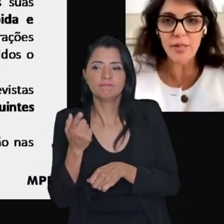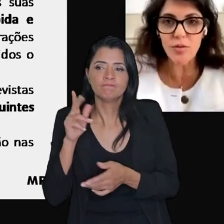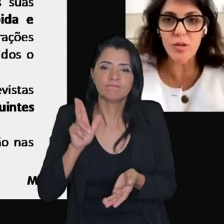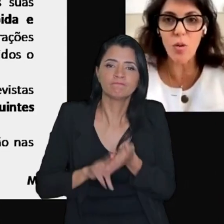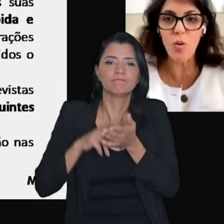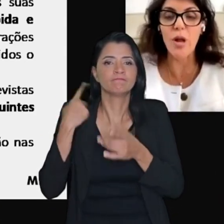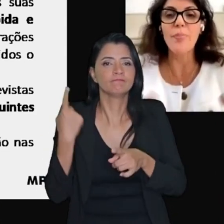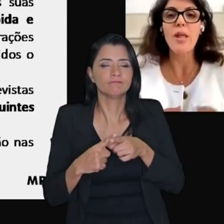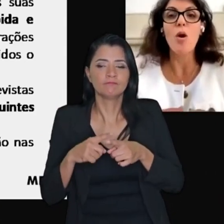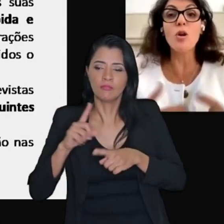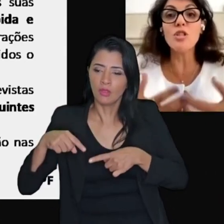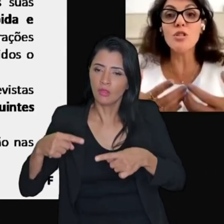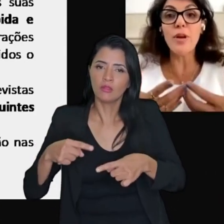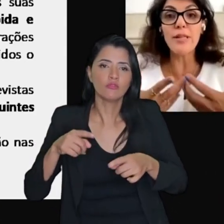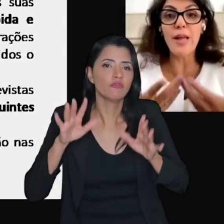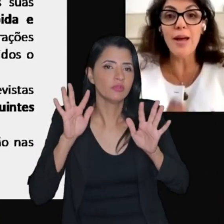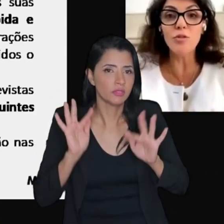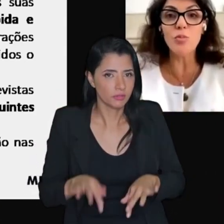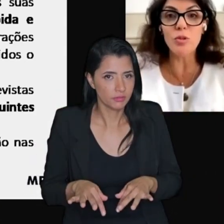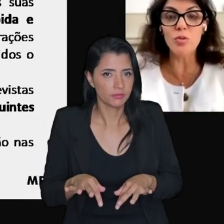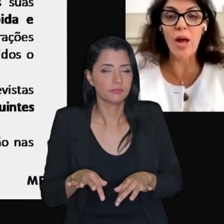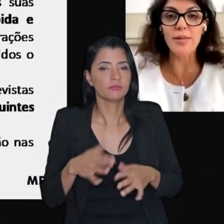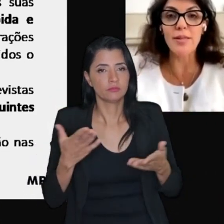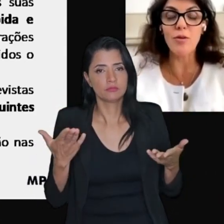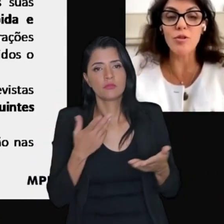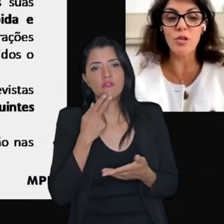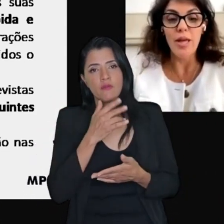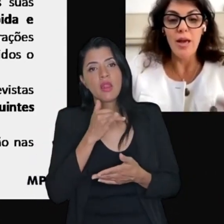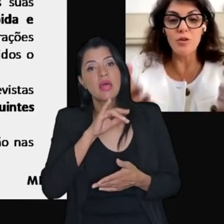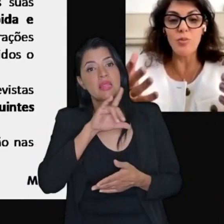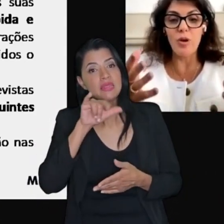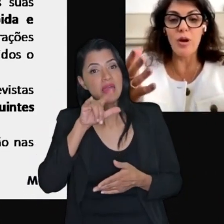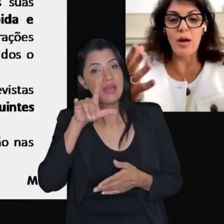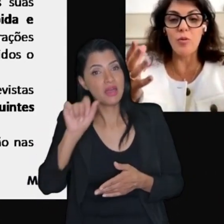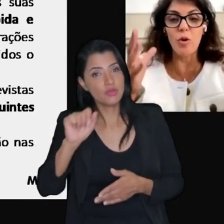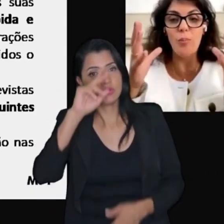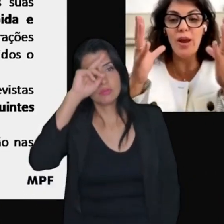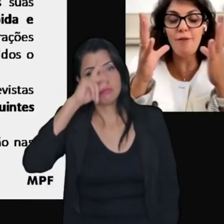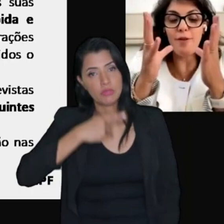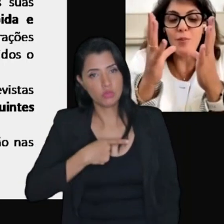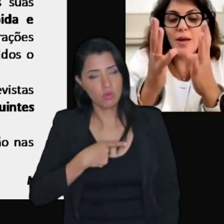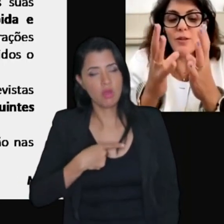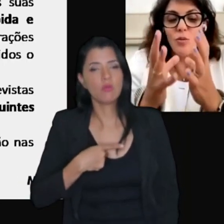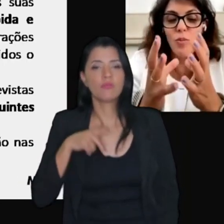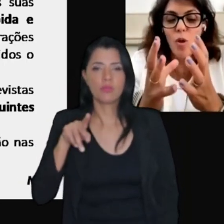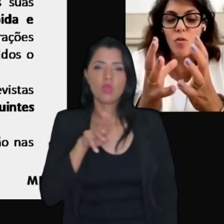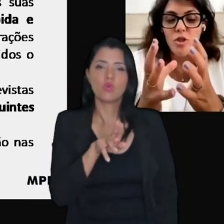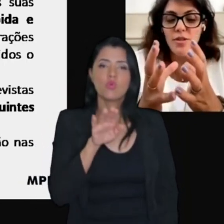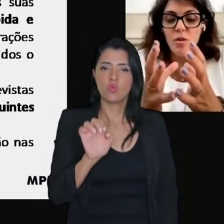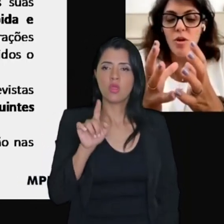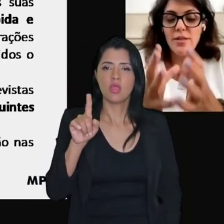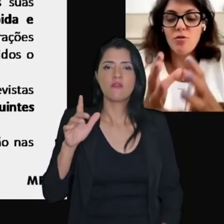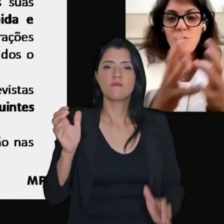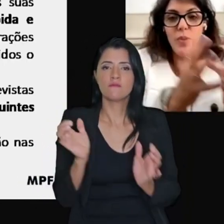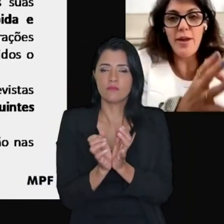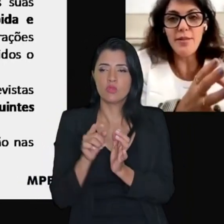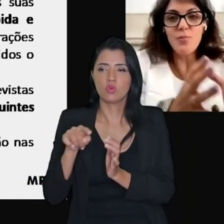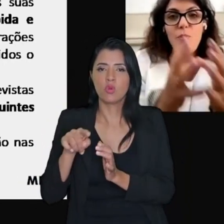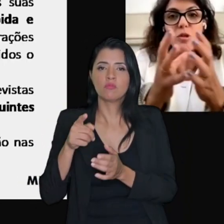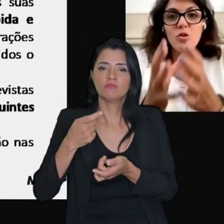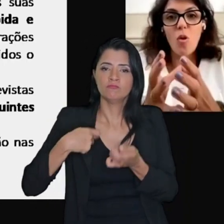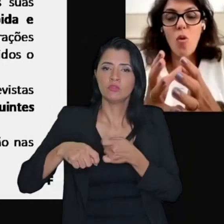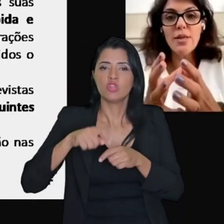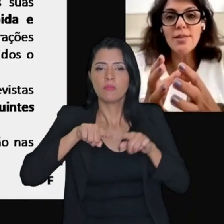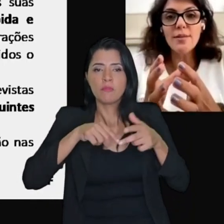uma sentença não circula. Hoje a gente fala em dados pessoais, né? Hoje a União Europeia ela é firmada num bloco de circulação de